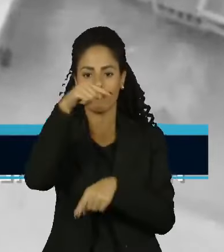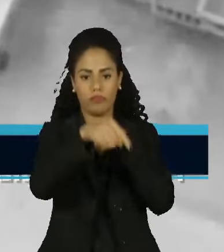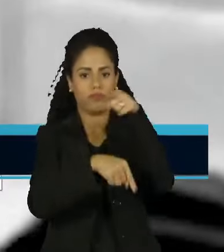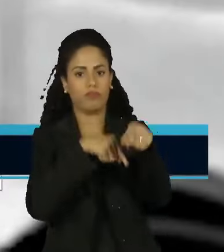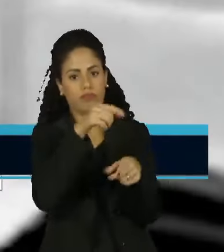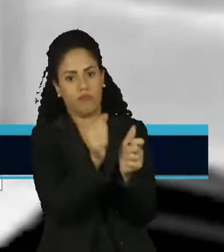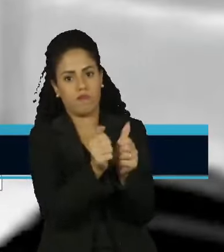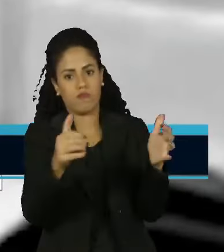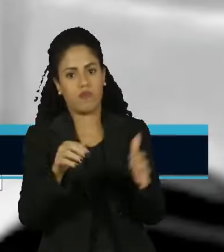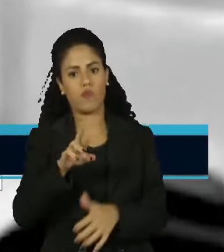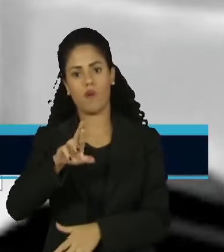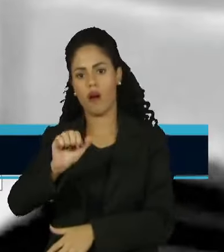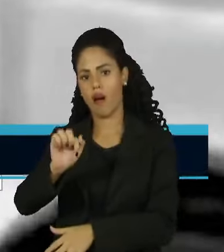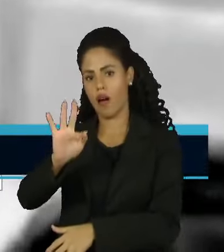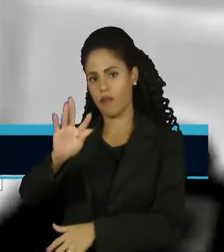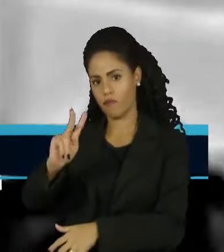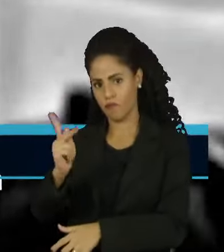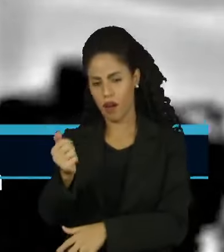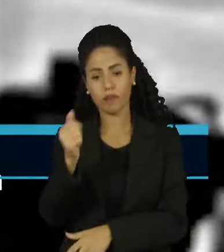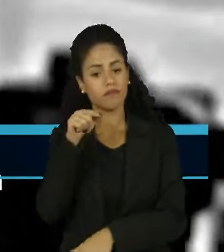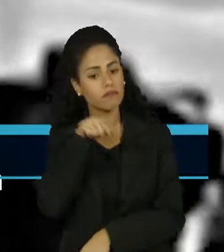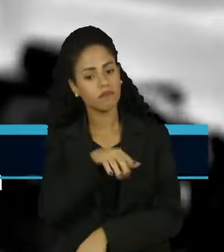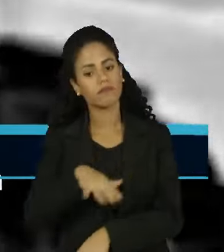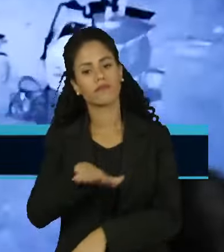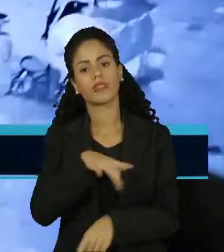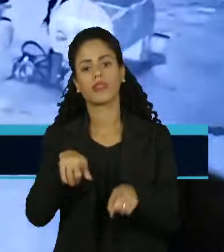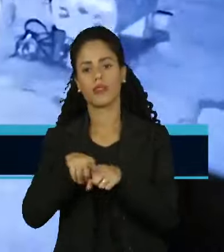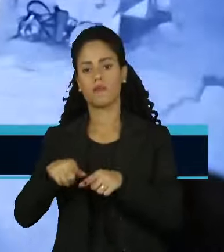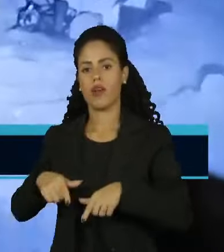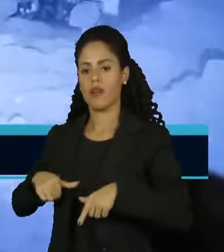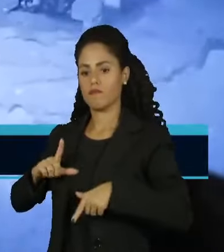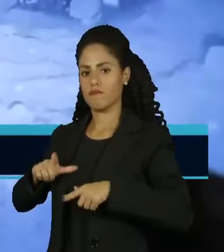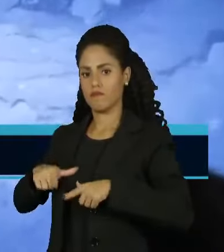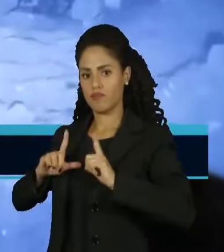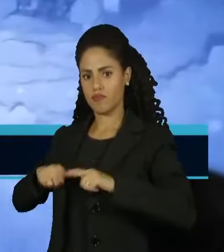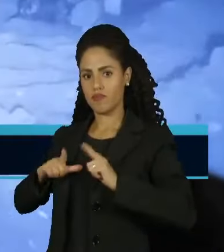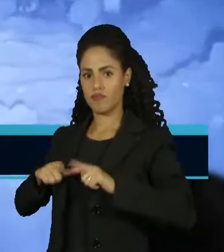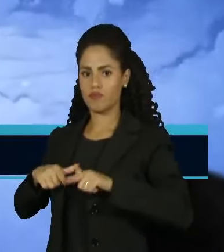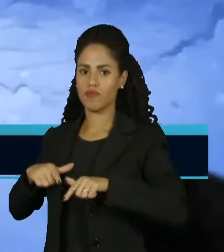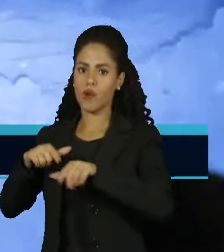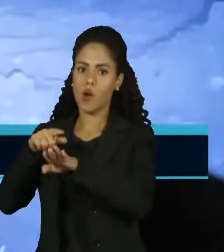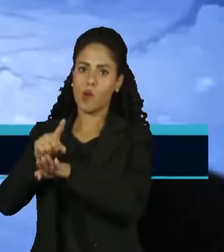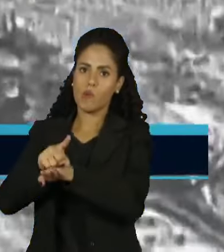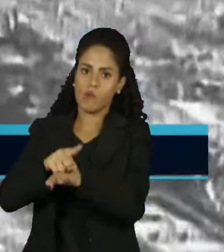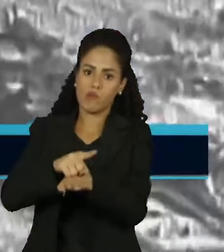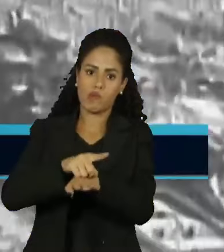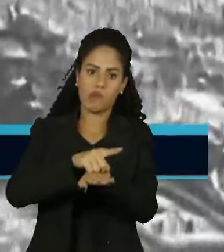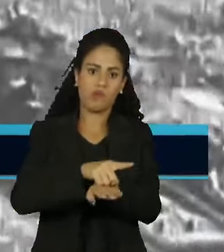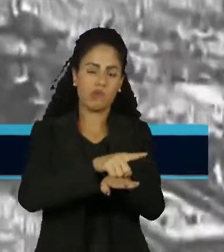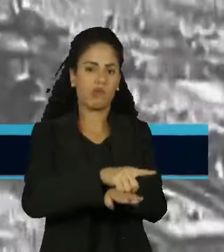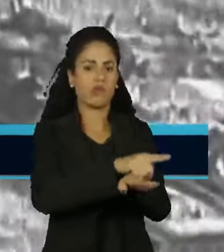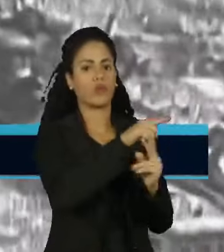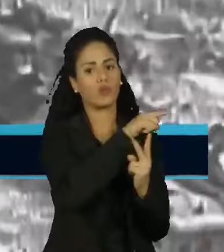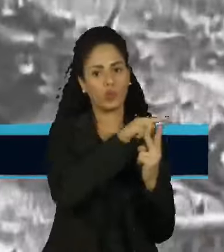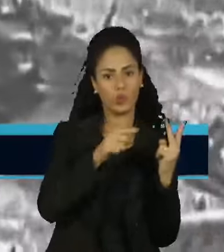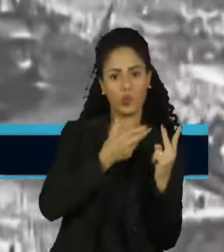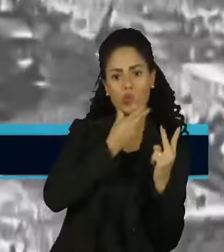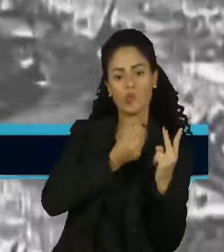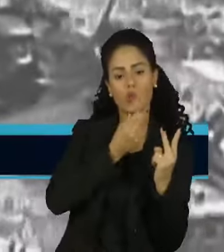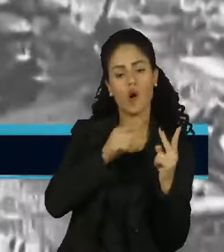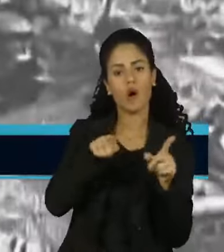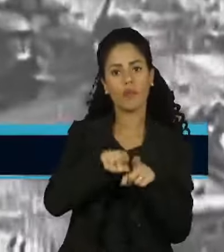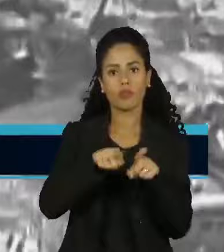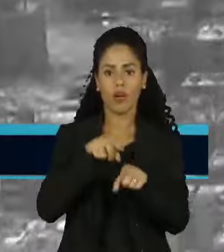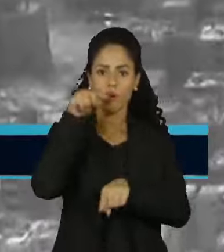foram lançados em rafá por terra as forças israelenses invadiram o apartamento em que estavam marman e har a operação